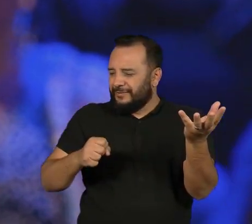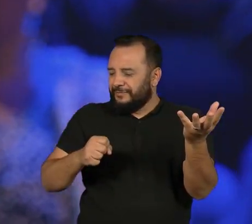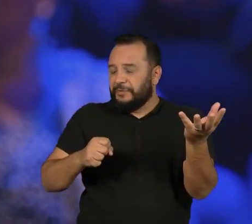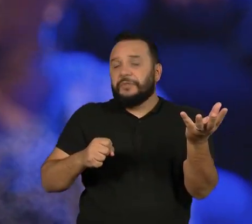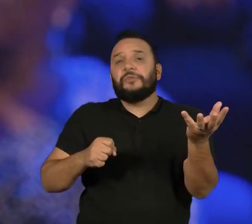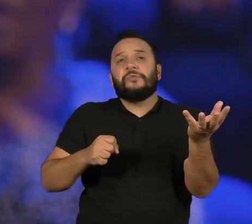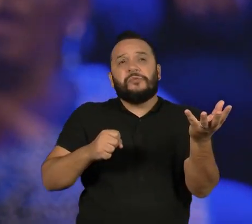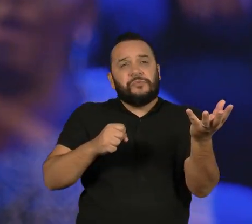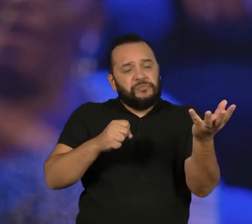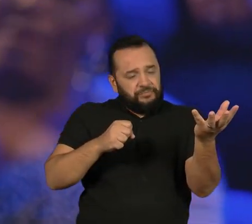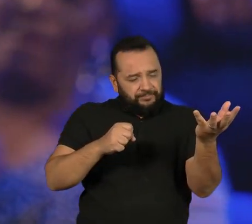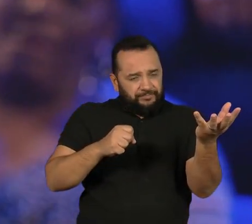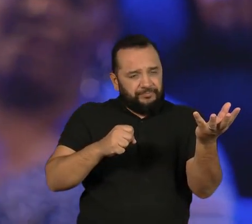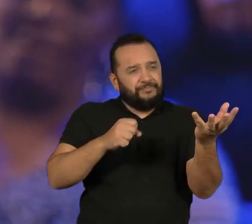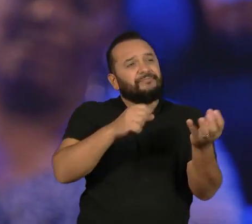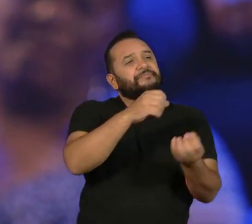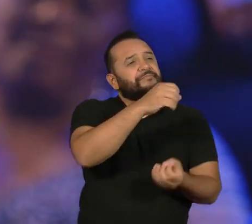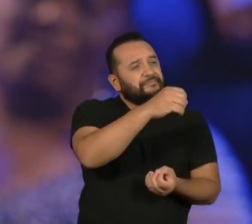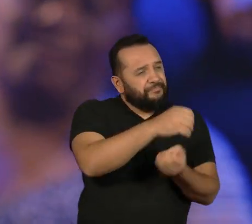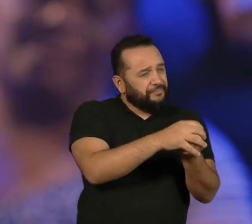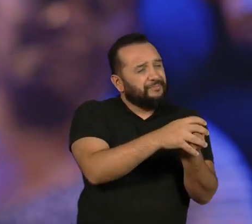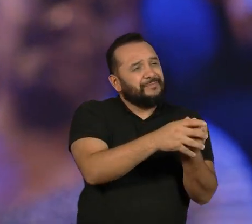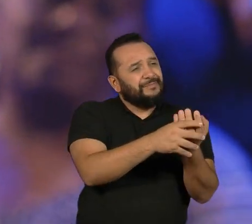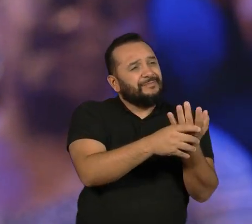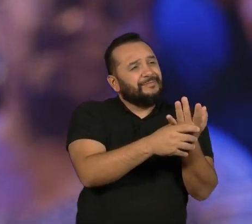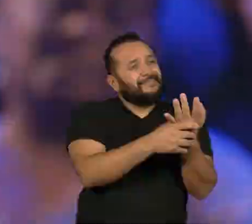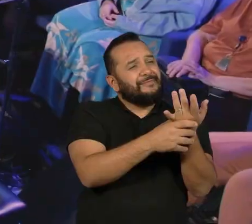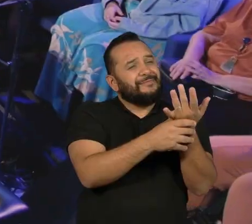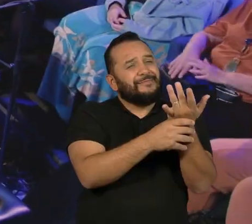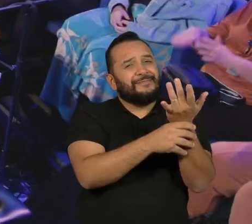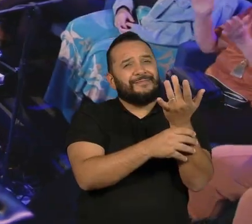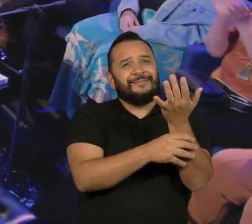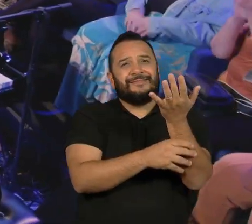impossível chão.